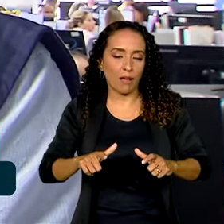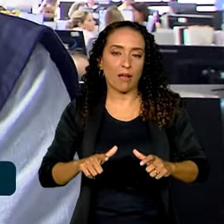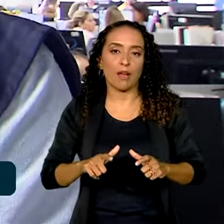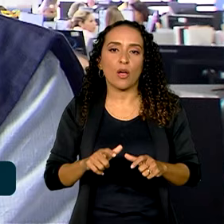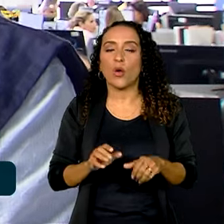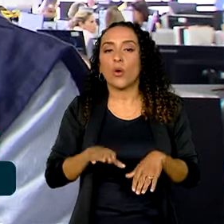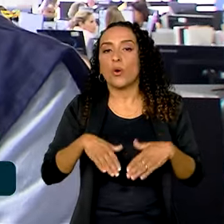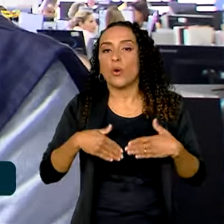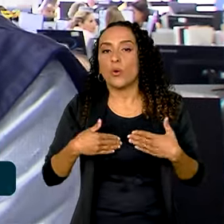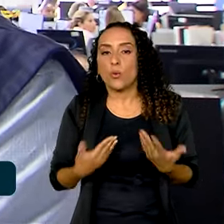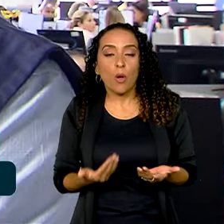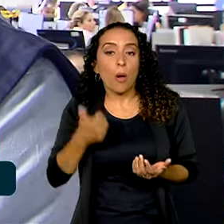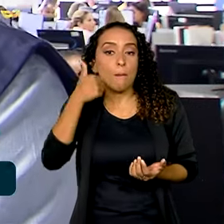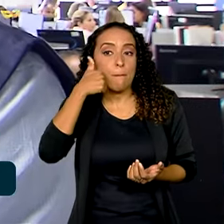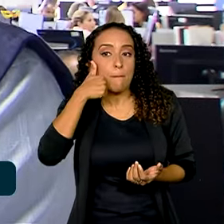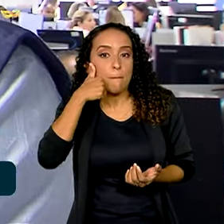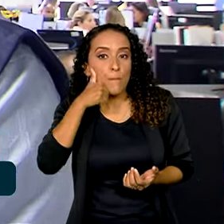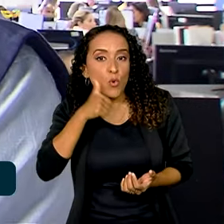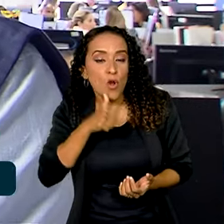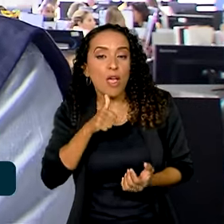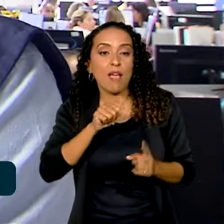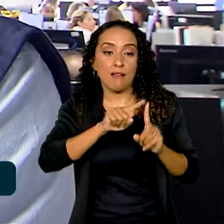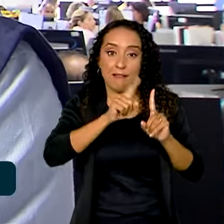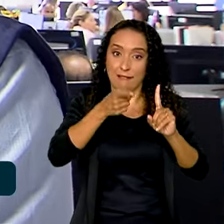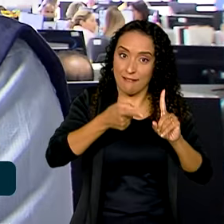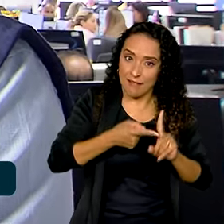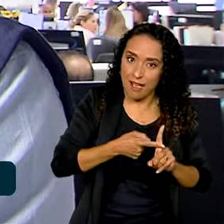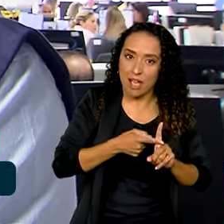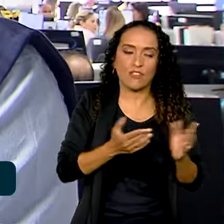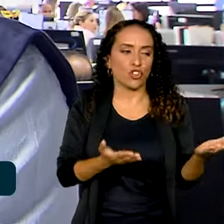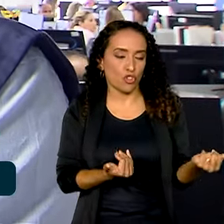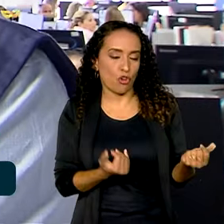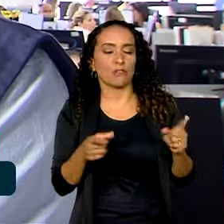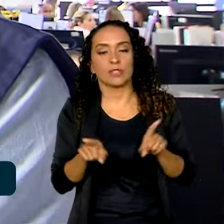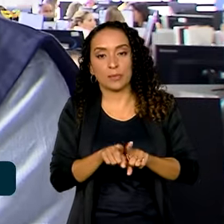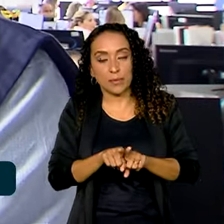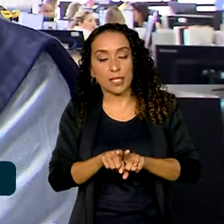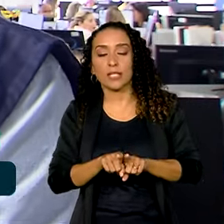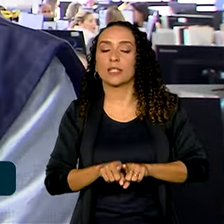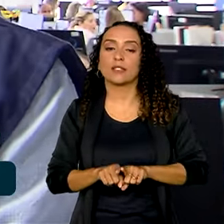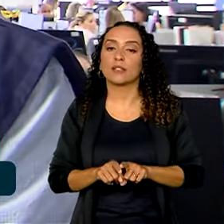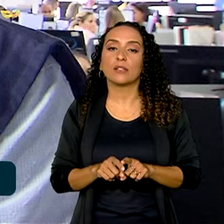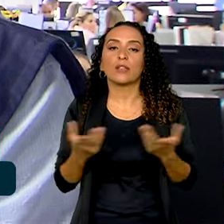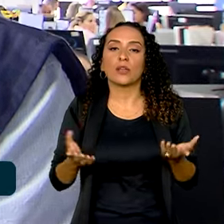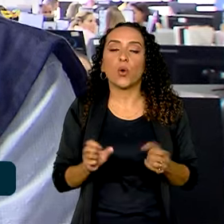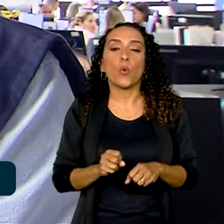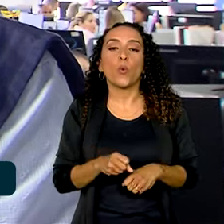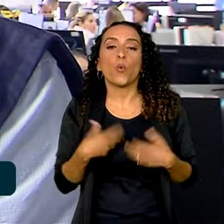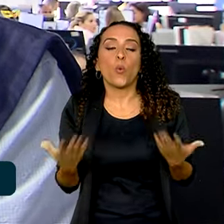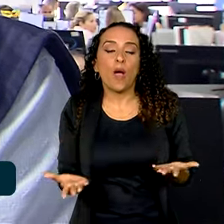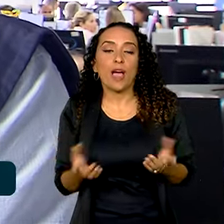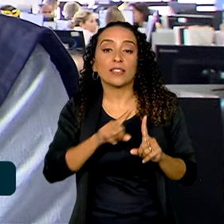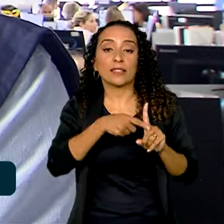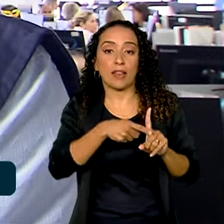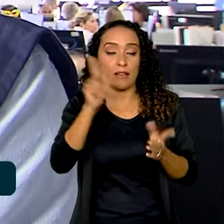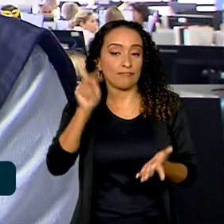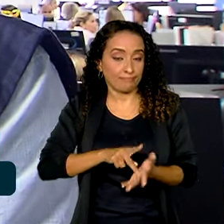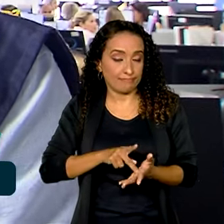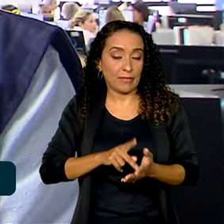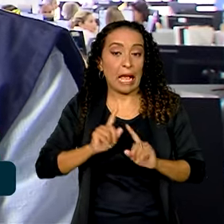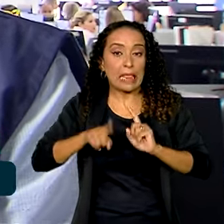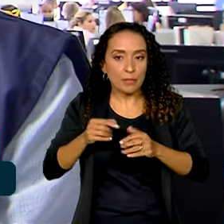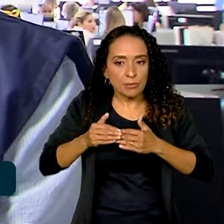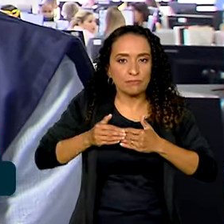qu as mulheres que estão em período reprodutivo As adolescentes também e quais estão gestantes a partir